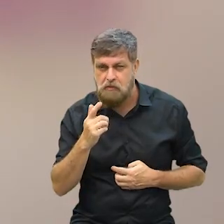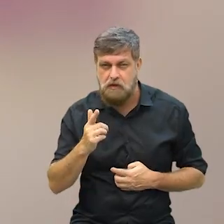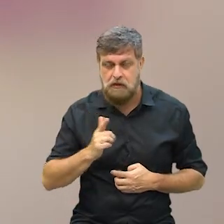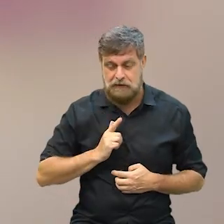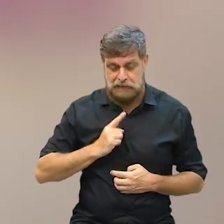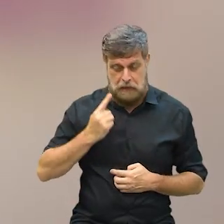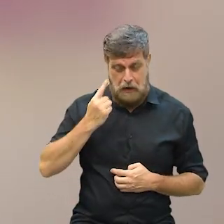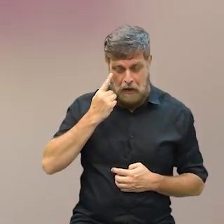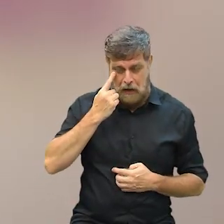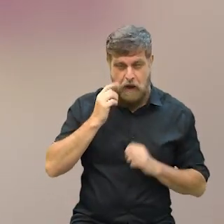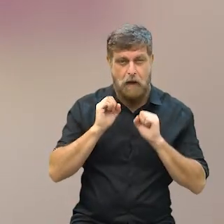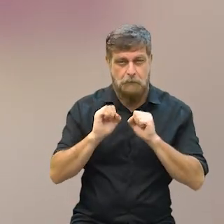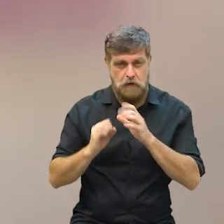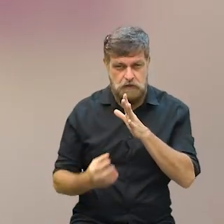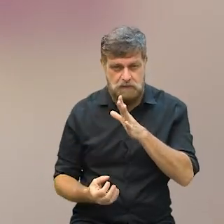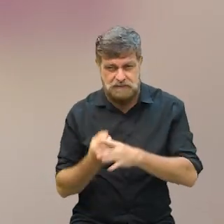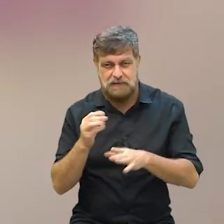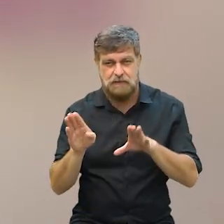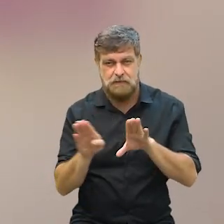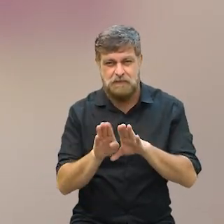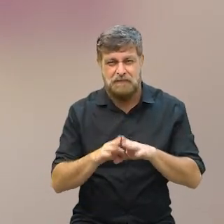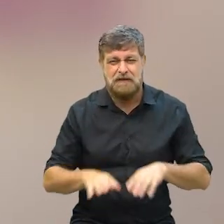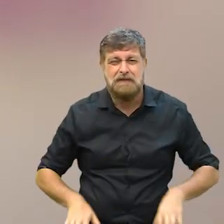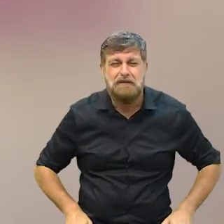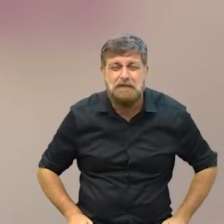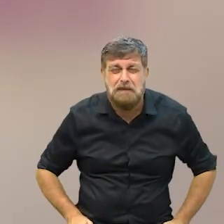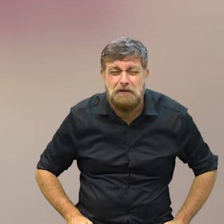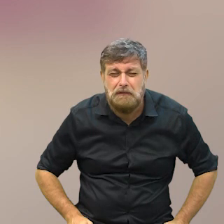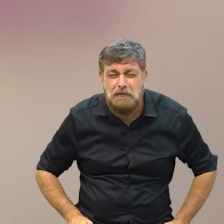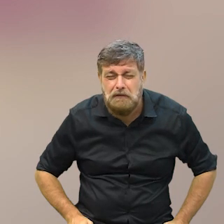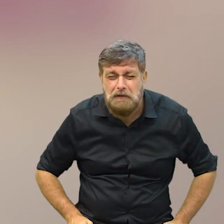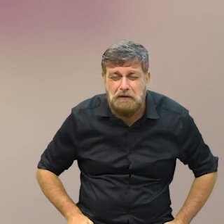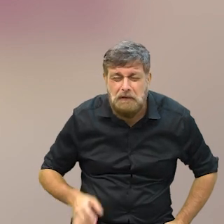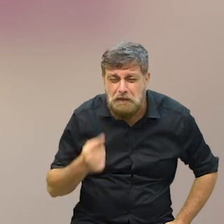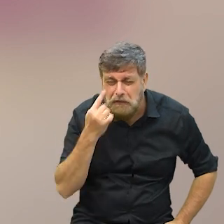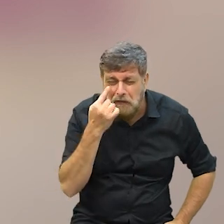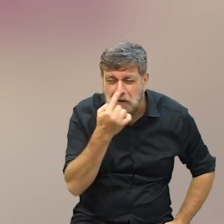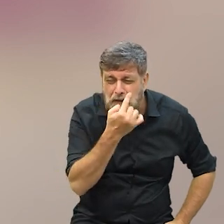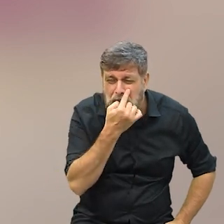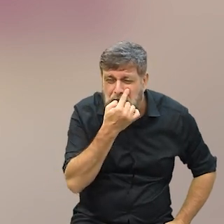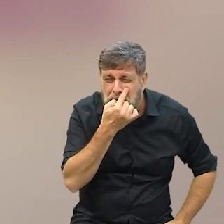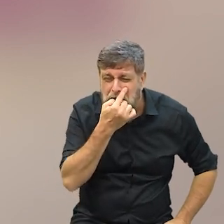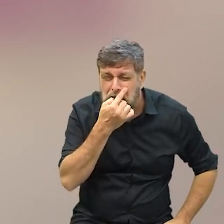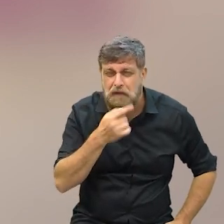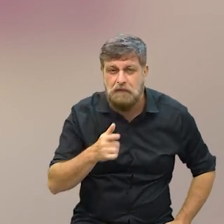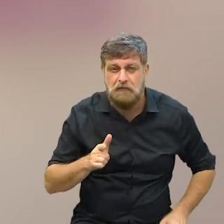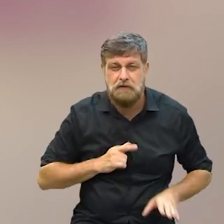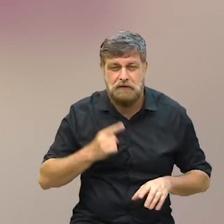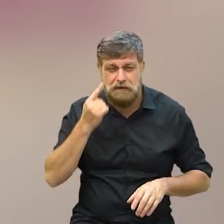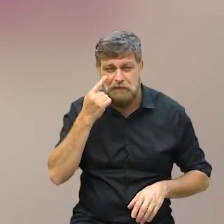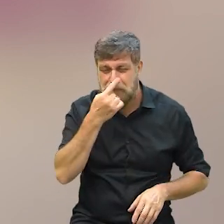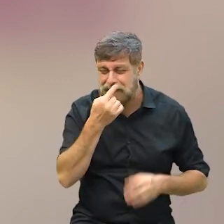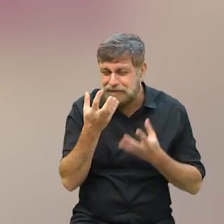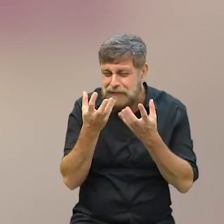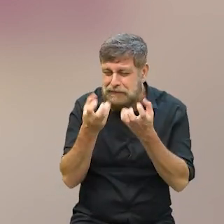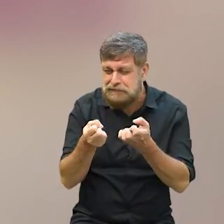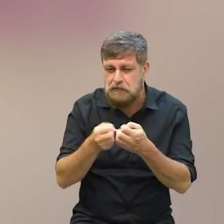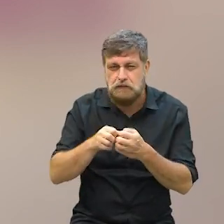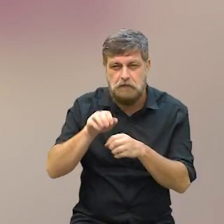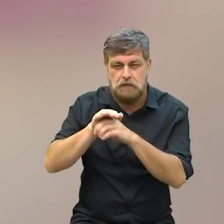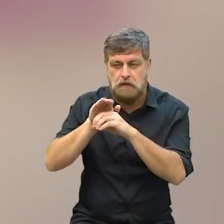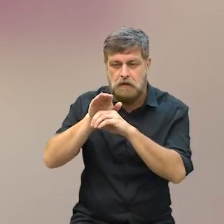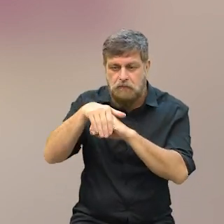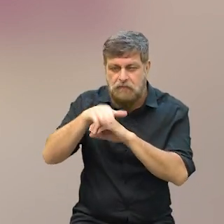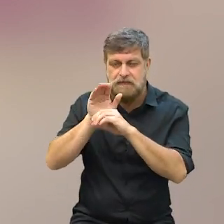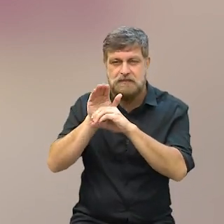chalaço, dependendo. Ele pode também desenvolver por apertar demais esse olho. Ele pode apresentar olho seco, porque ele não